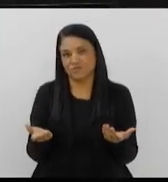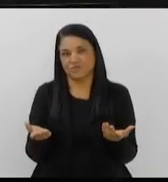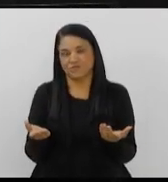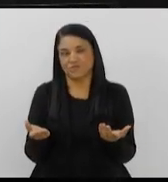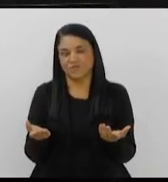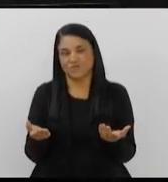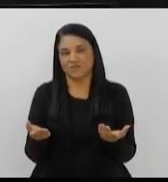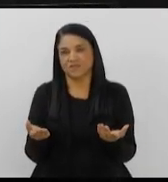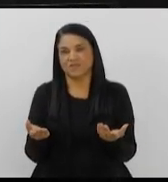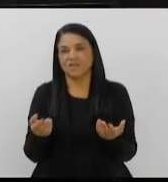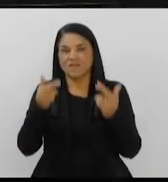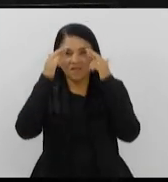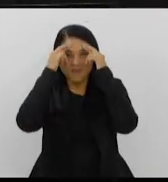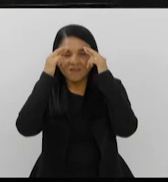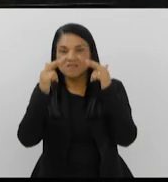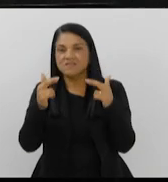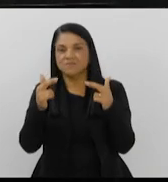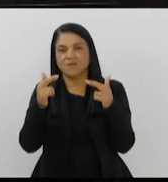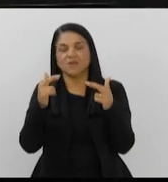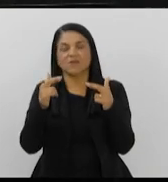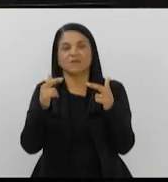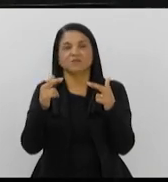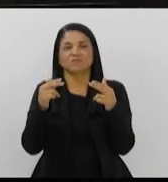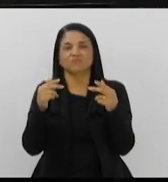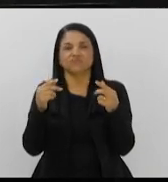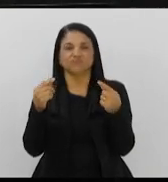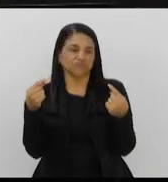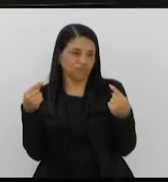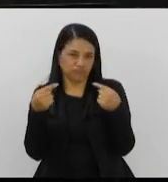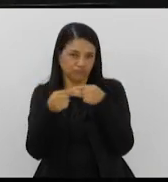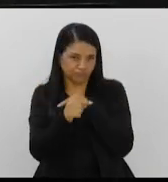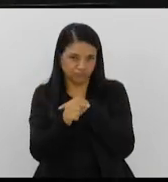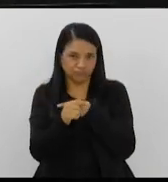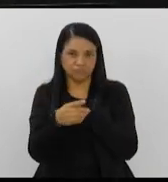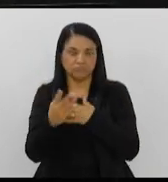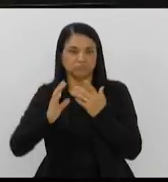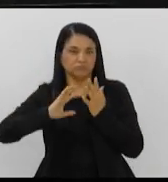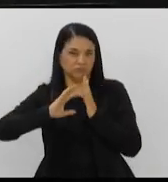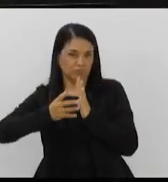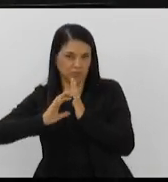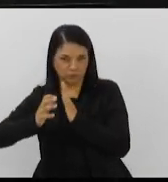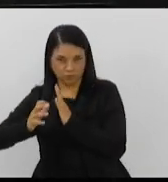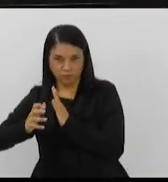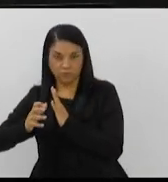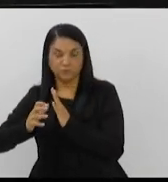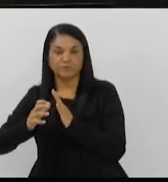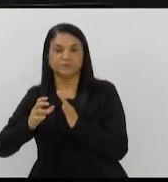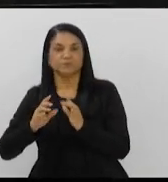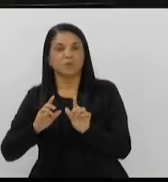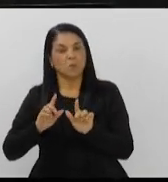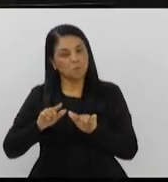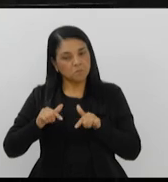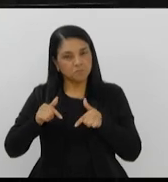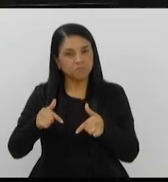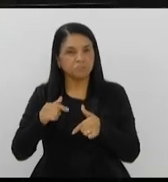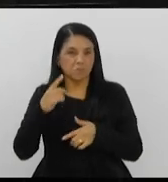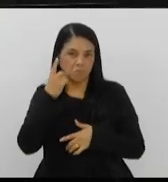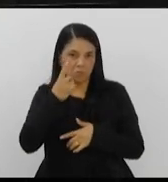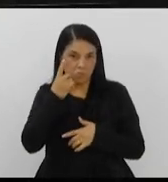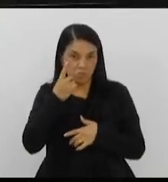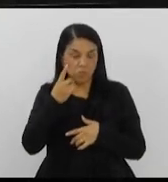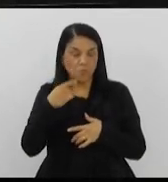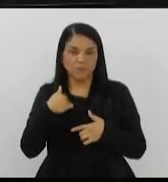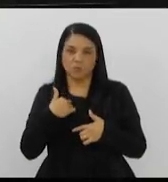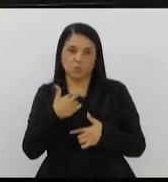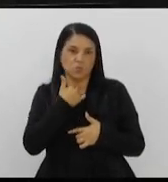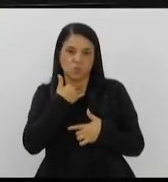Eu respeito aqui os nossos divergências partidárias, posicionamentos políticos, mas eu não posso